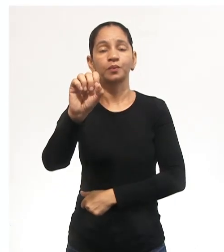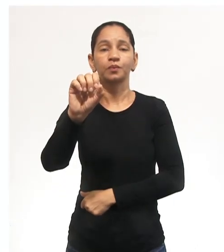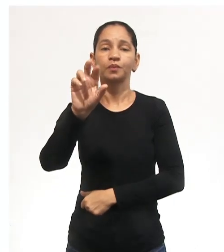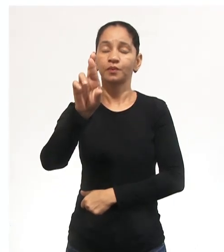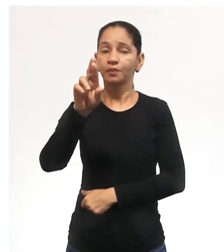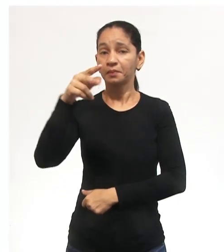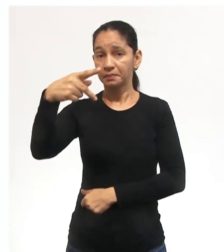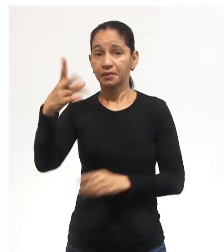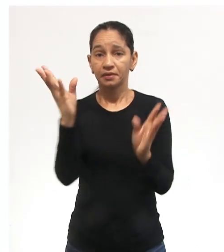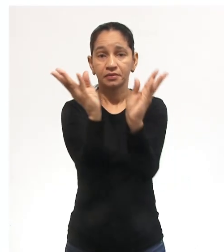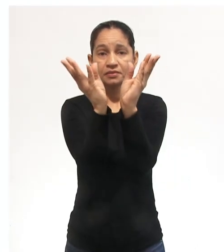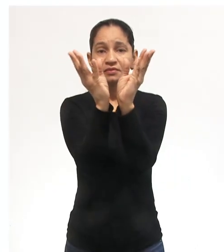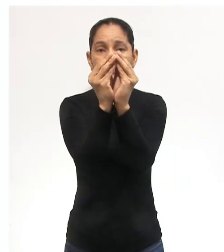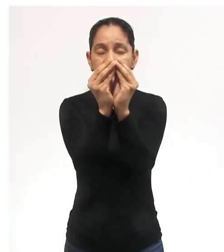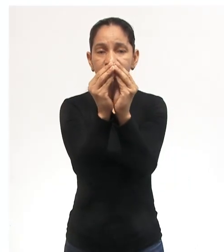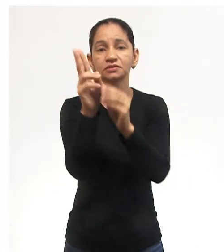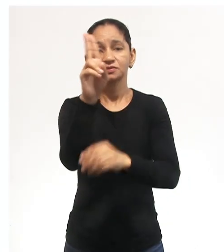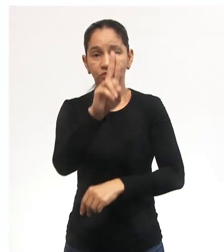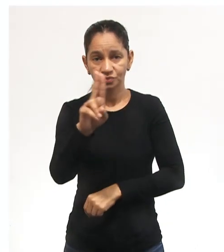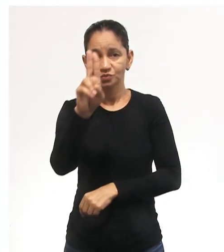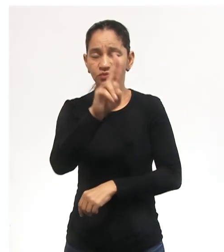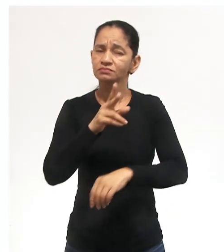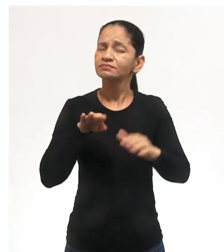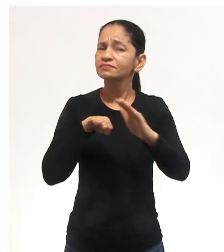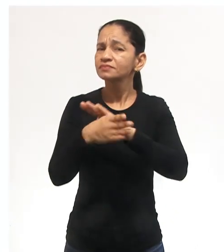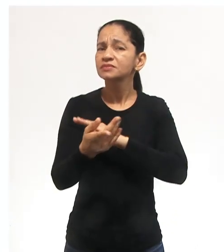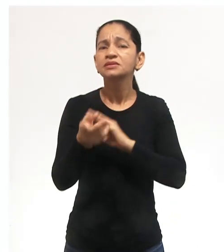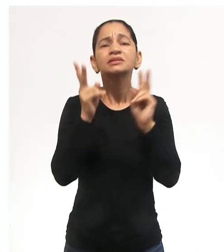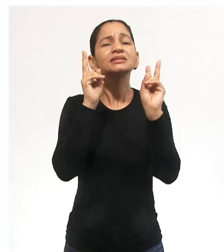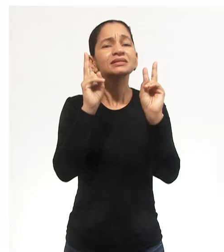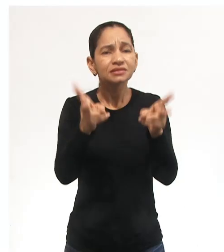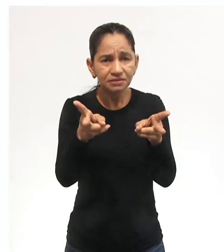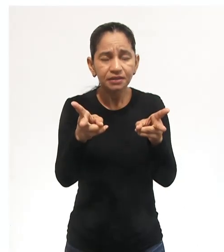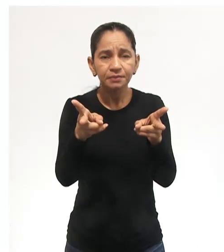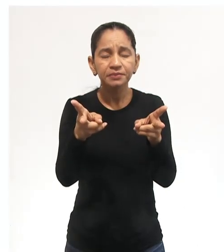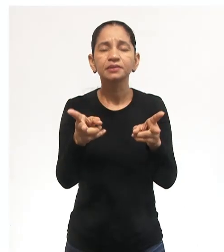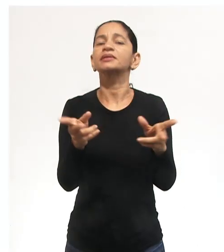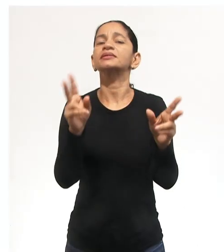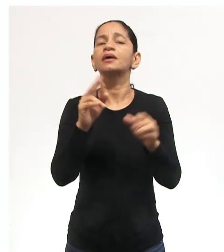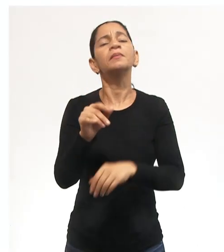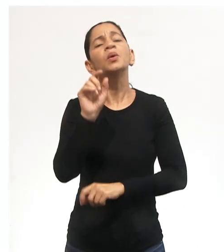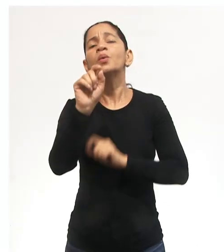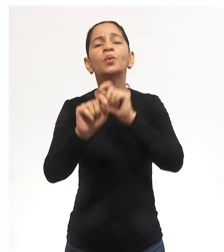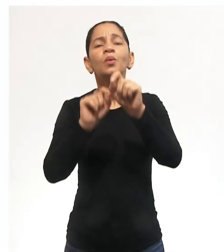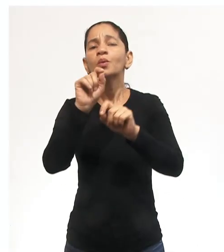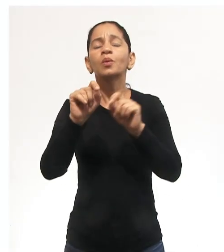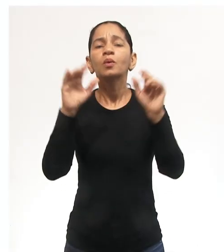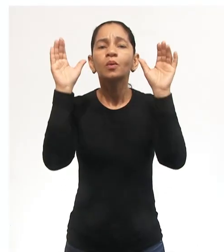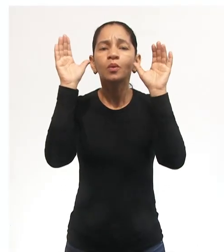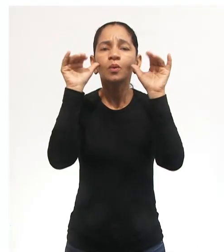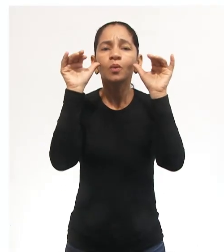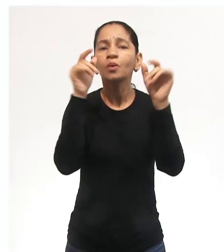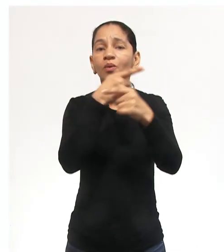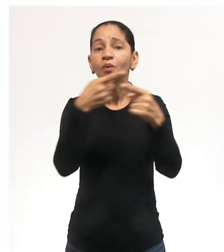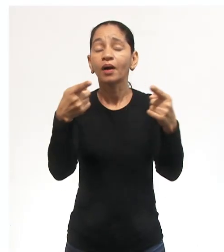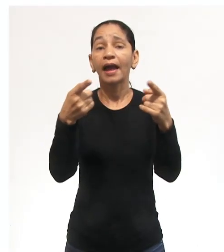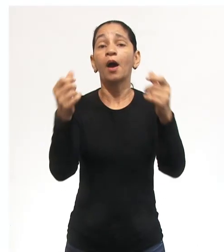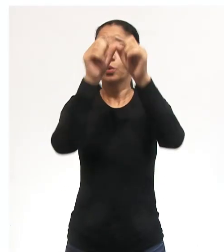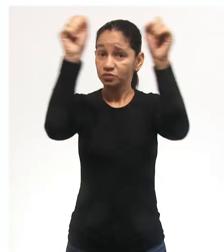Resource Planning, que a gente chama como o ERP. O que é esse ERP, professora? Bom, é um sistema